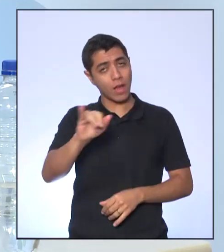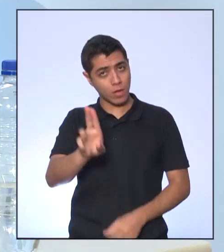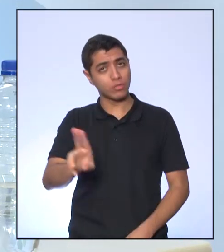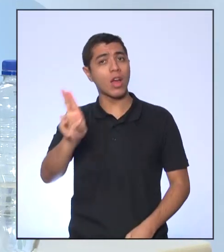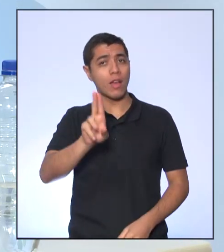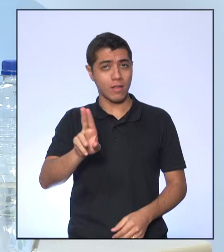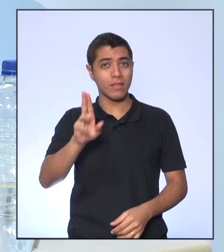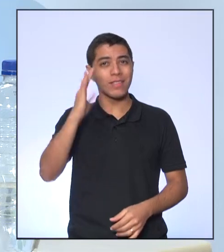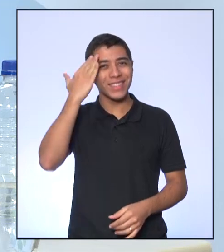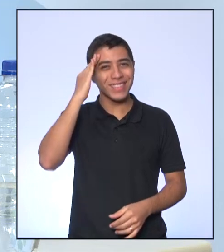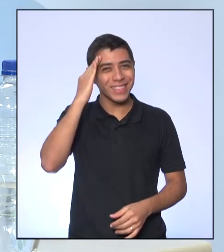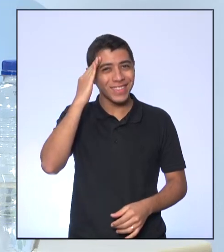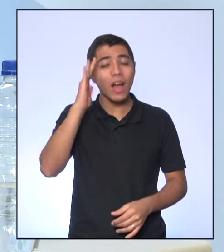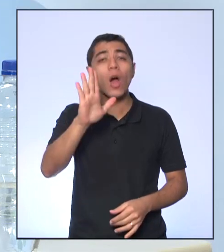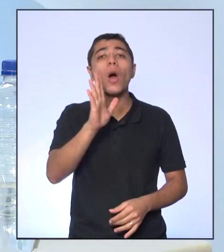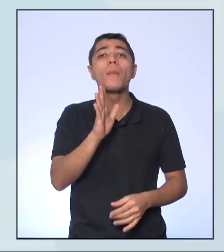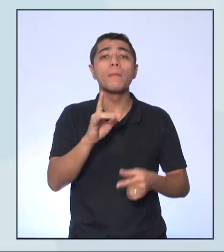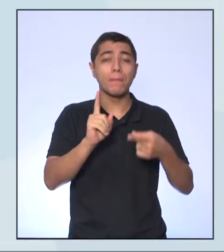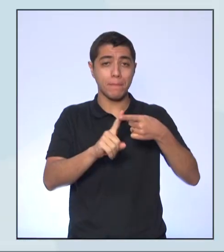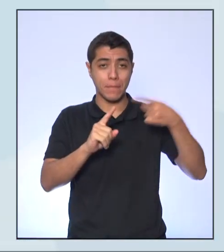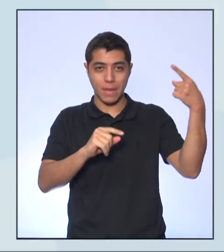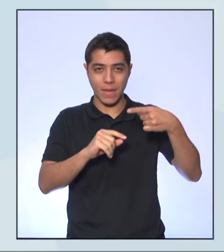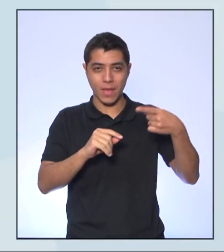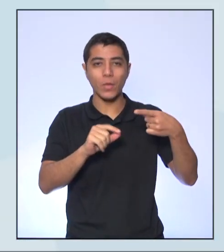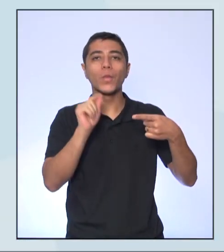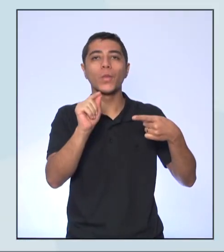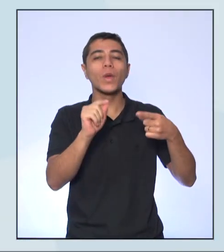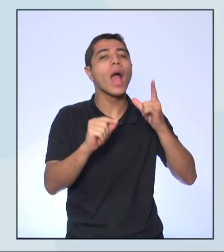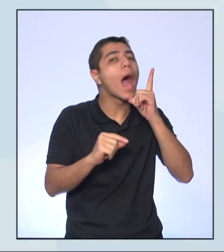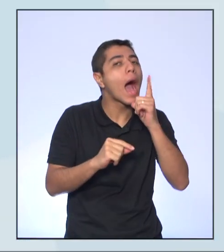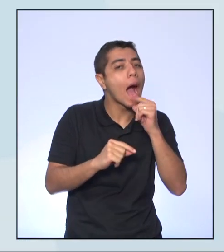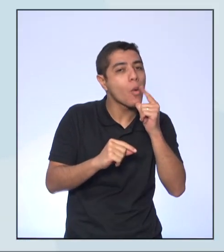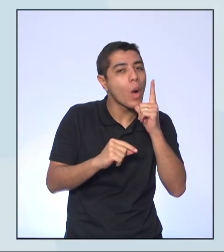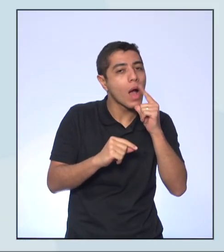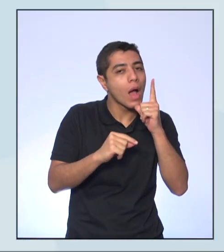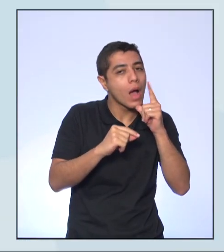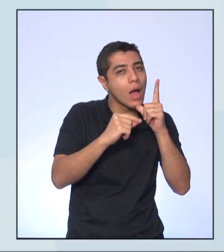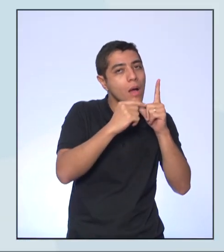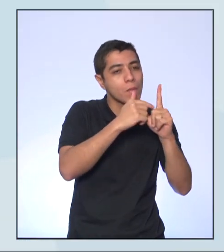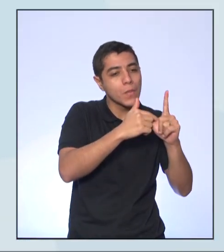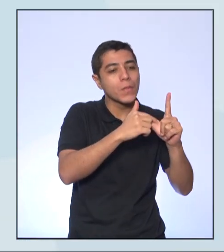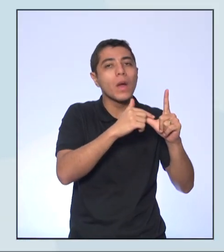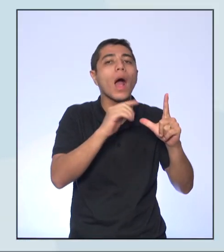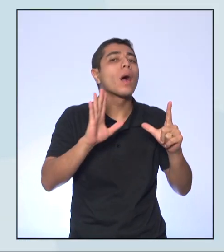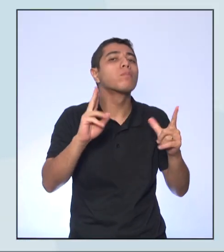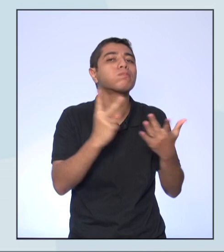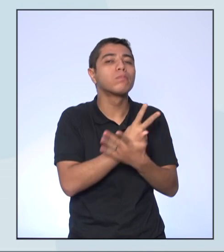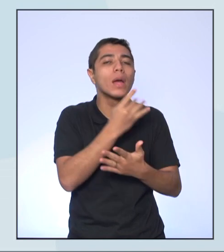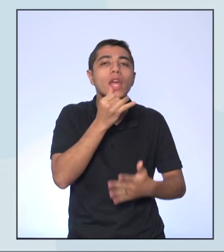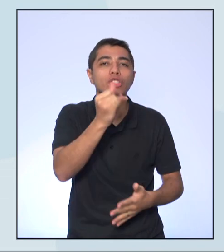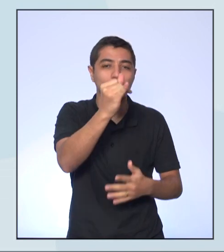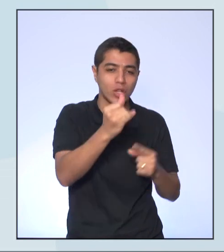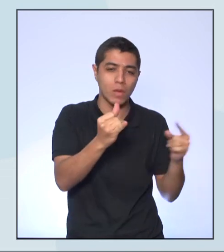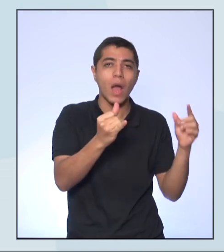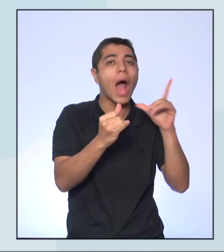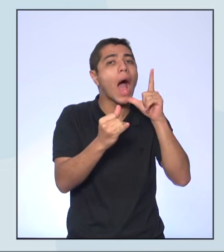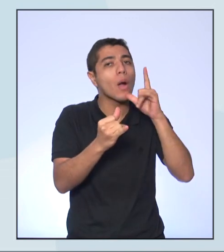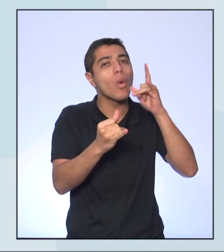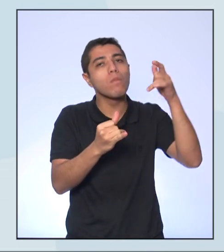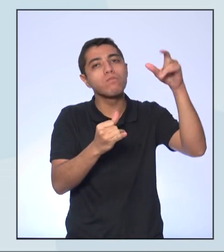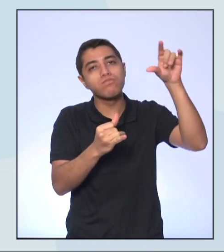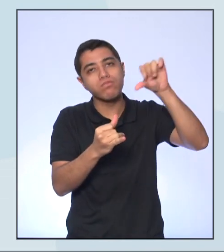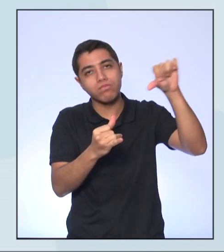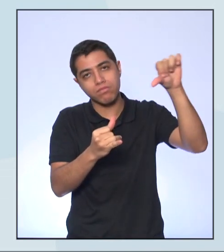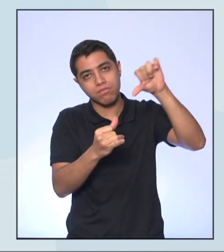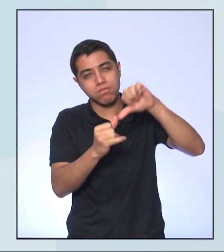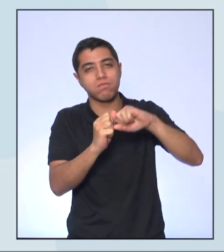é água, que sofre a corrente elétrica e vai se transformar em gás, hidrogênio e gás, oxigênio. Então, eu vou colocar